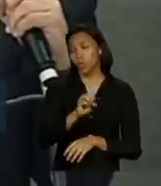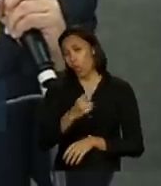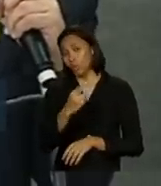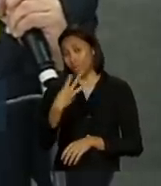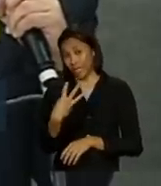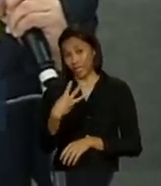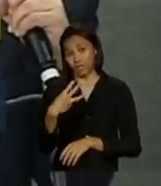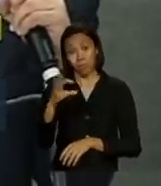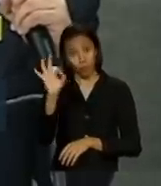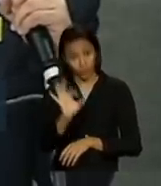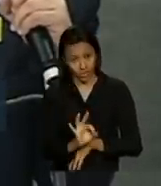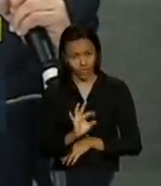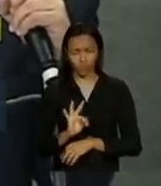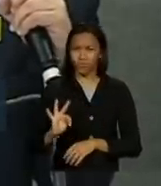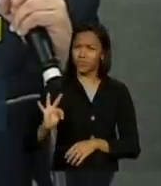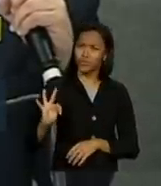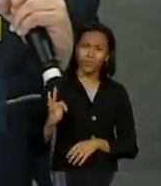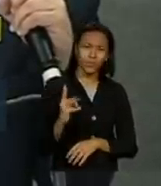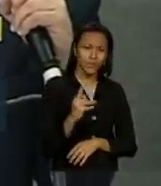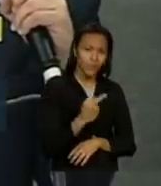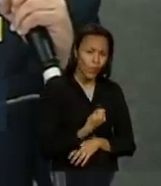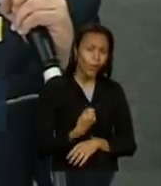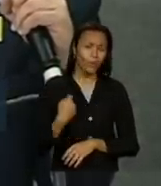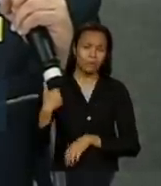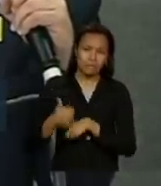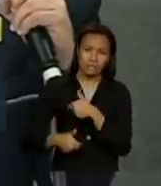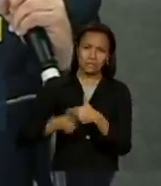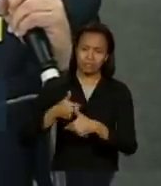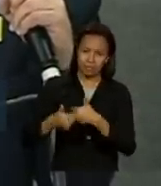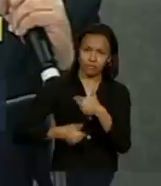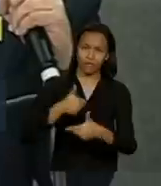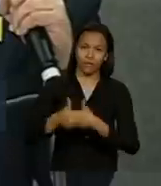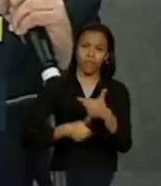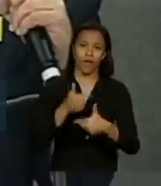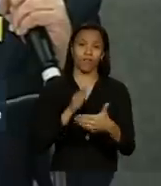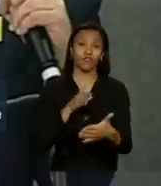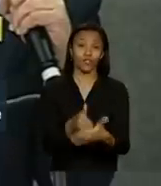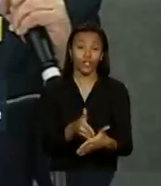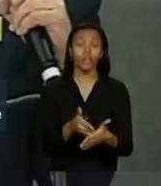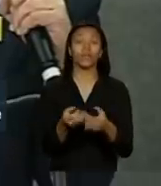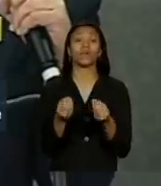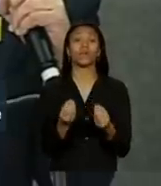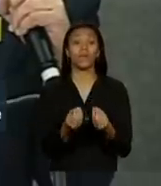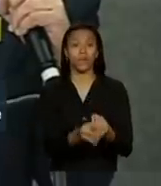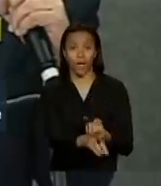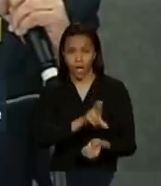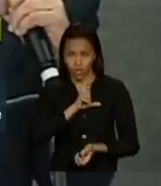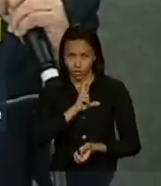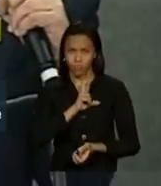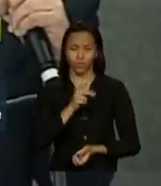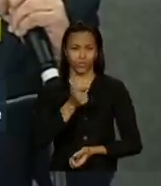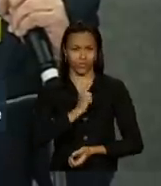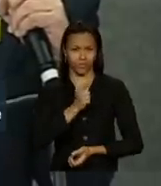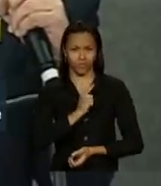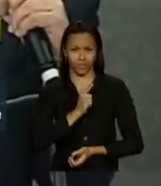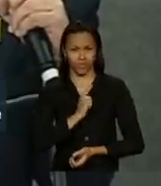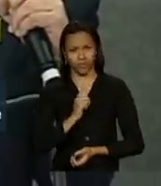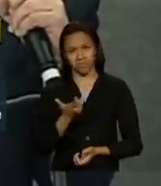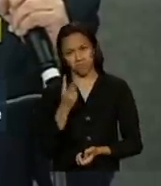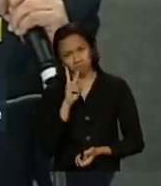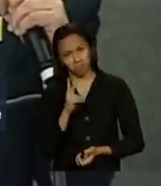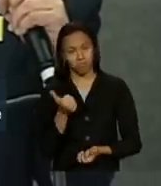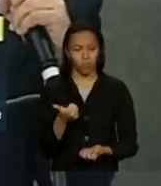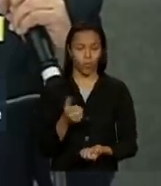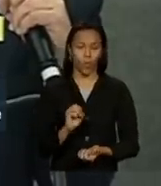realmente Depois de toda essa caminhada interminável chega resultados de ter havido prisão ou não Tá